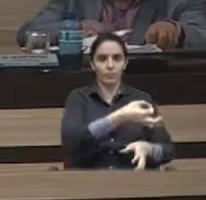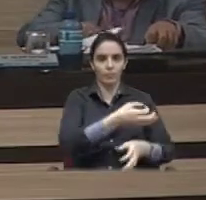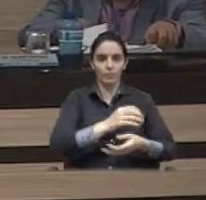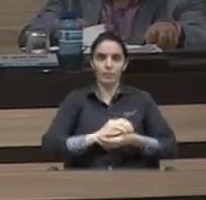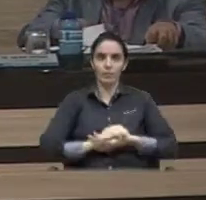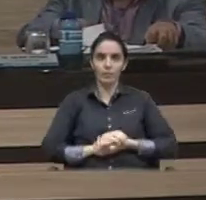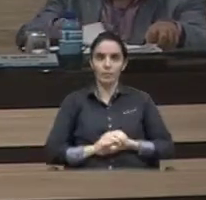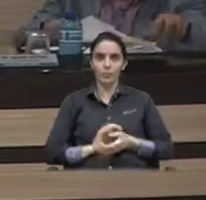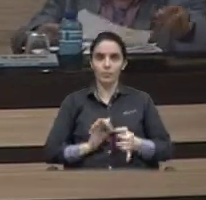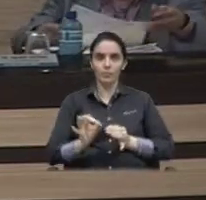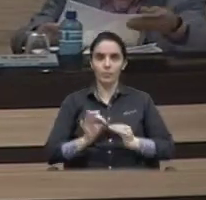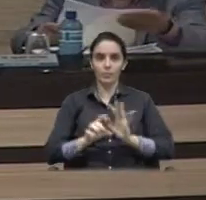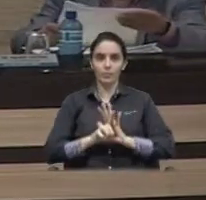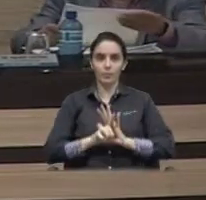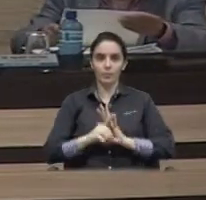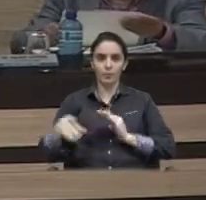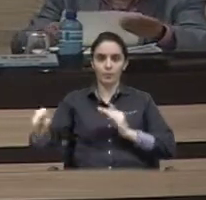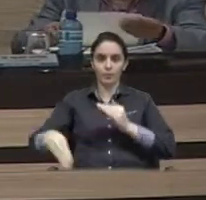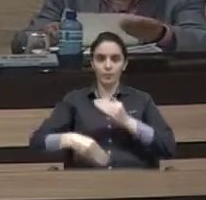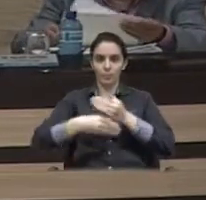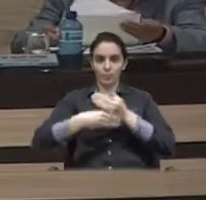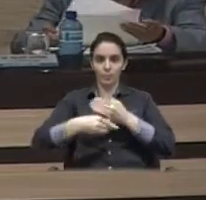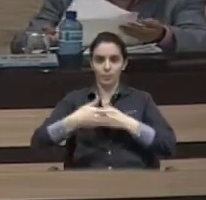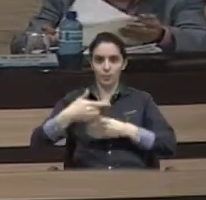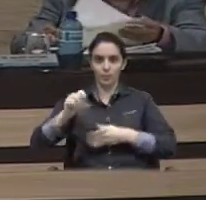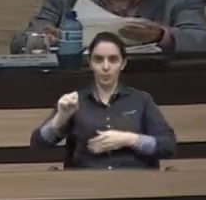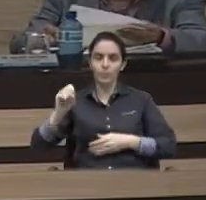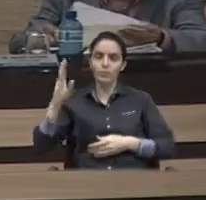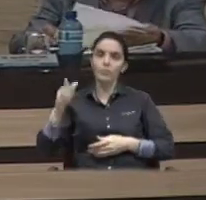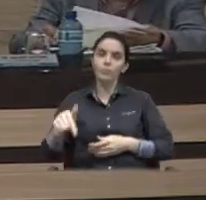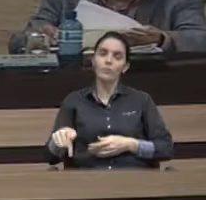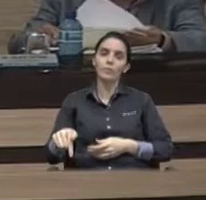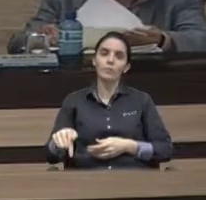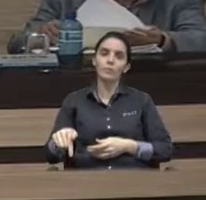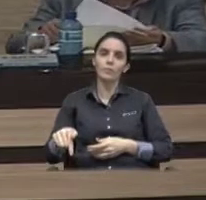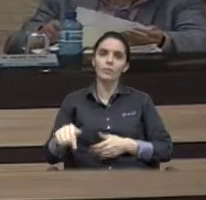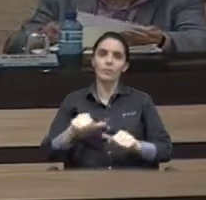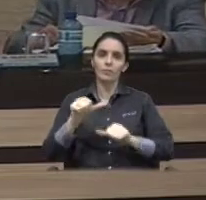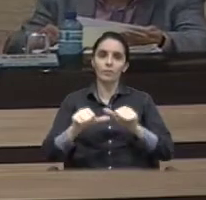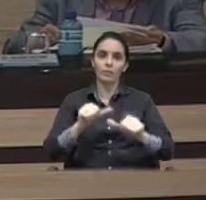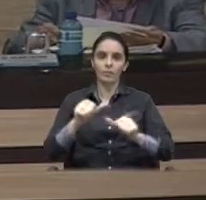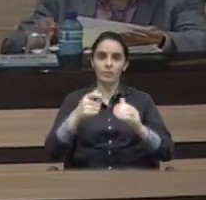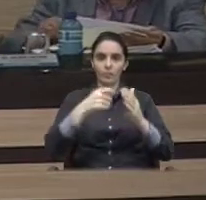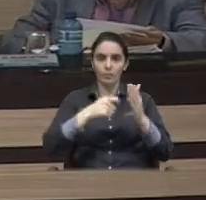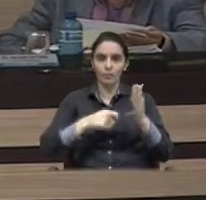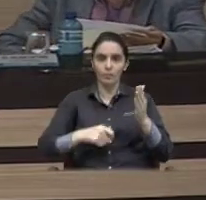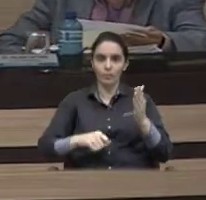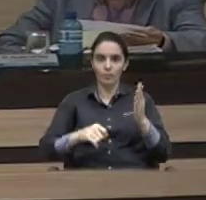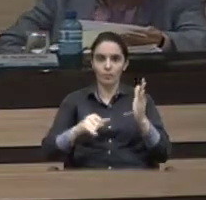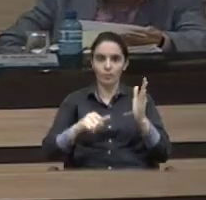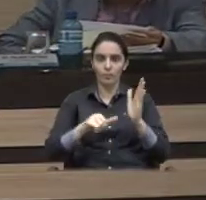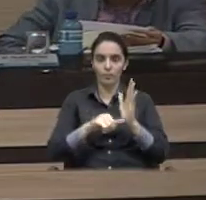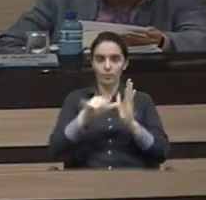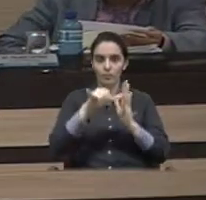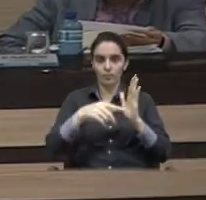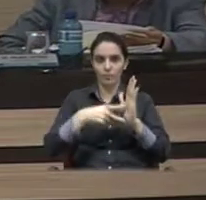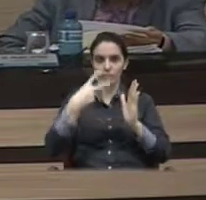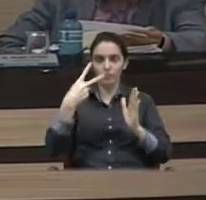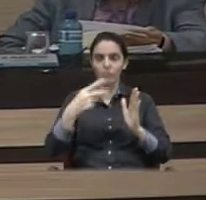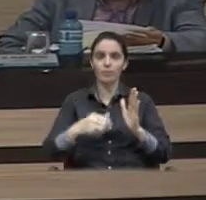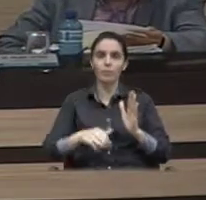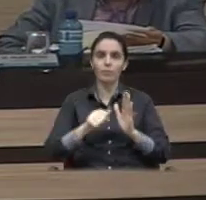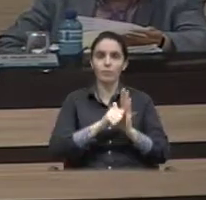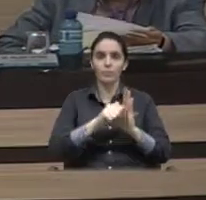competentes. Projeto de lei complementar número 28/2017, que altera a redação do parágrafo 2º do